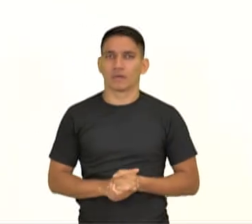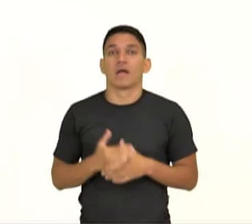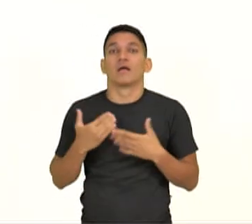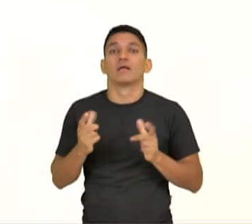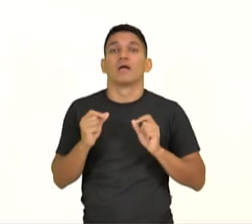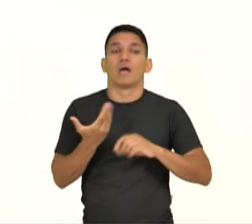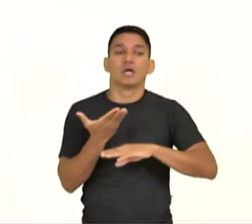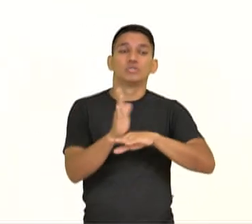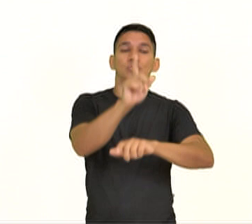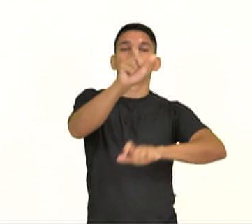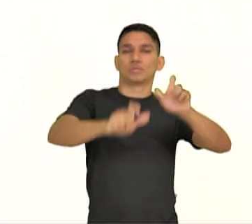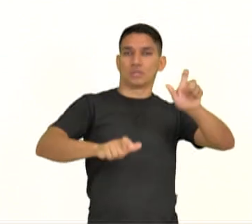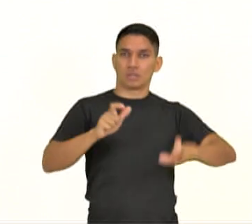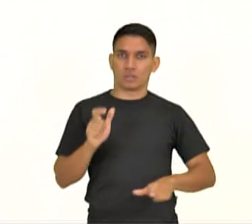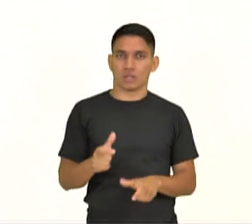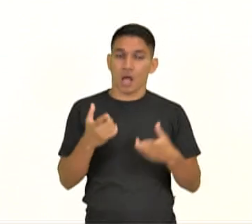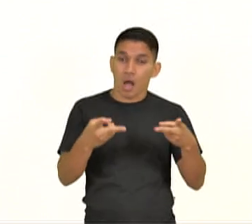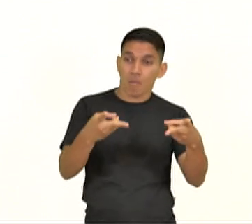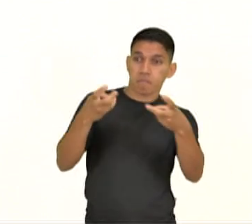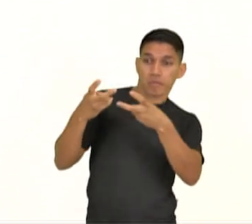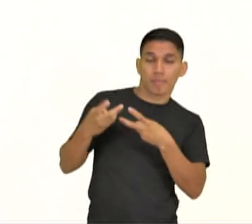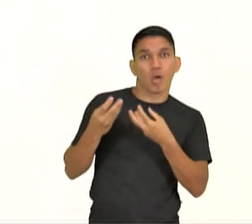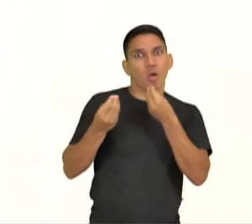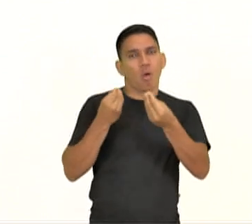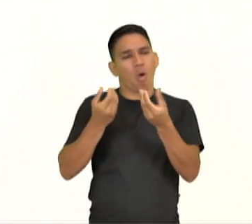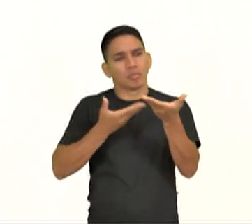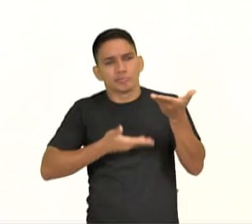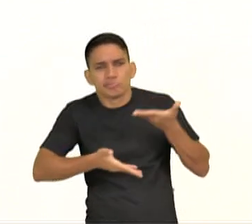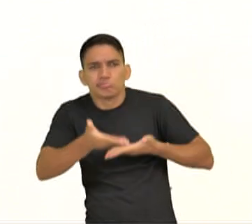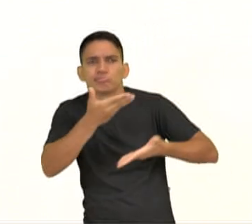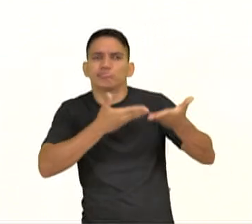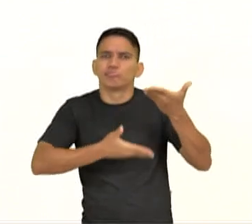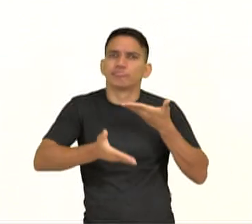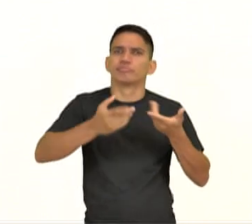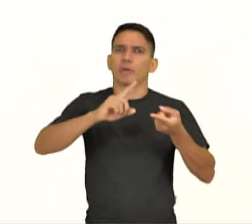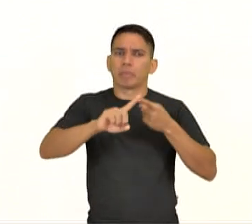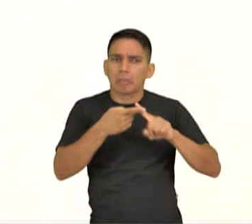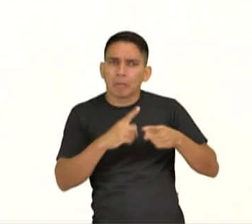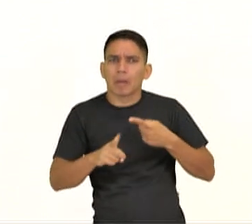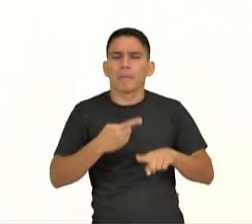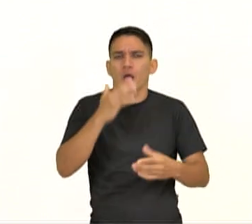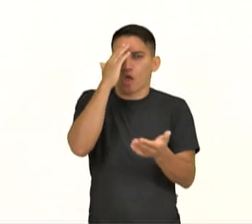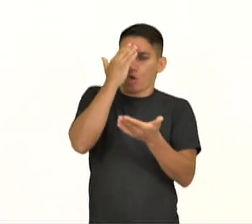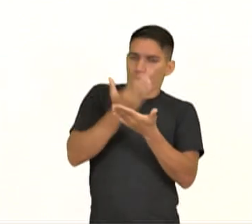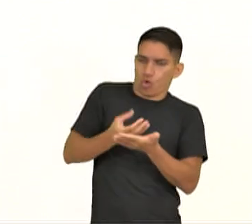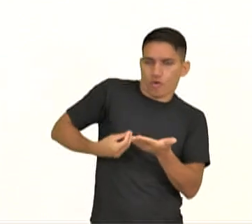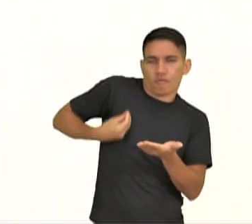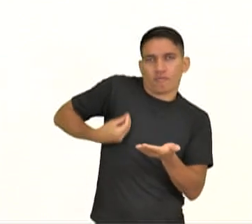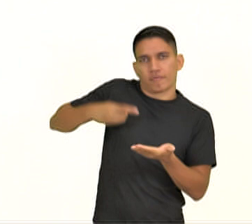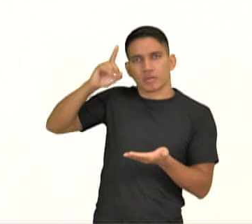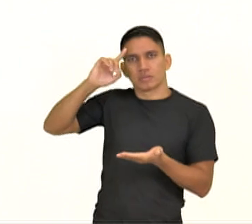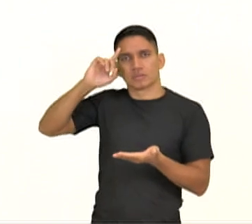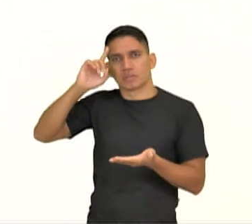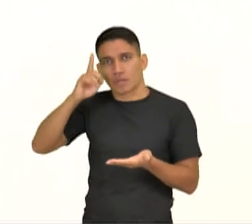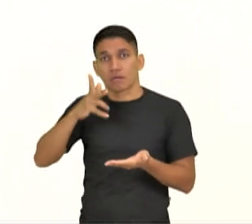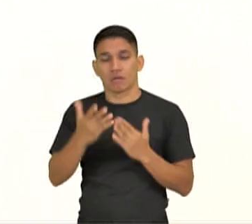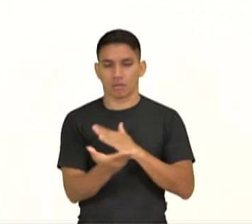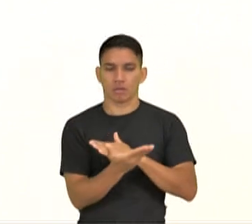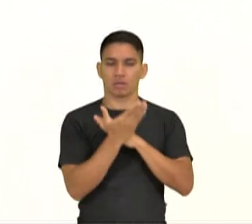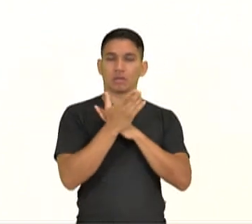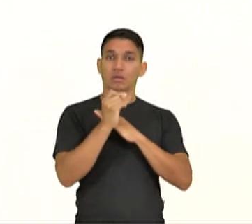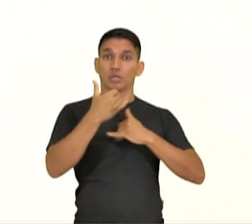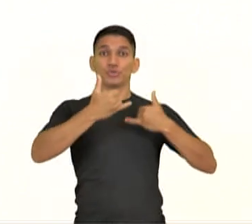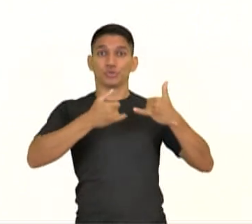Ajudam os participantes a perceber como lidam com a confiança no seu cotidiano. Então, ela vai te ajudar, através daquele jogo que